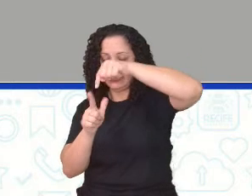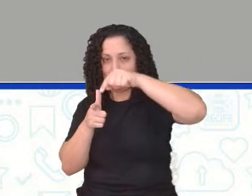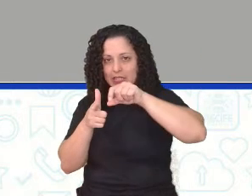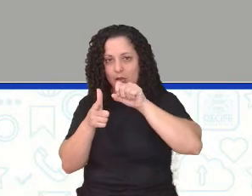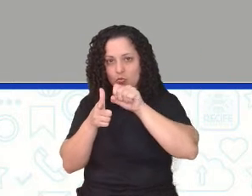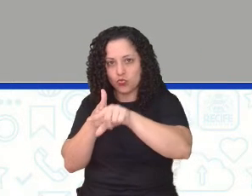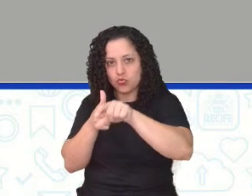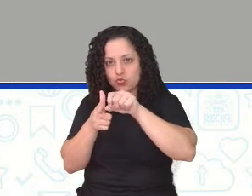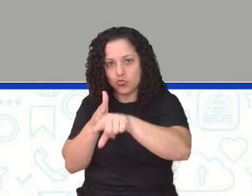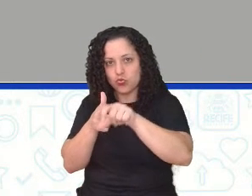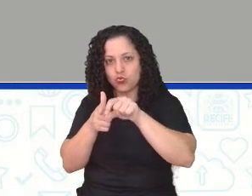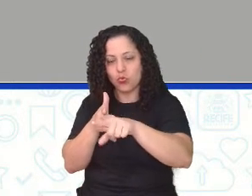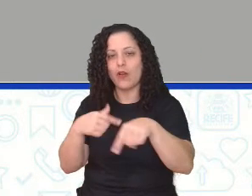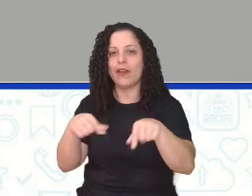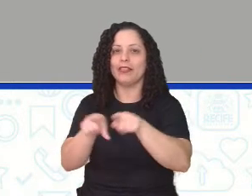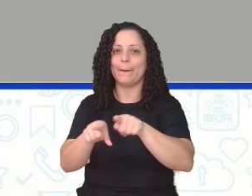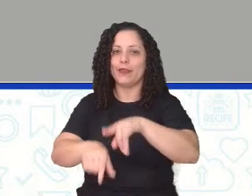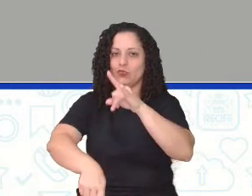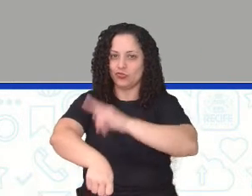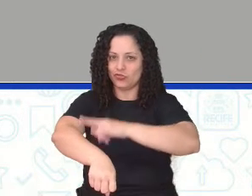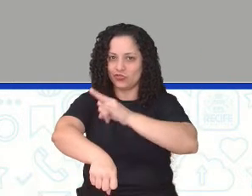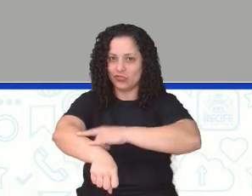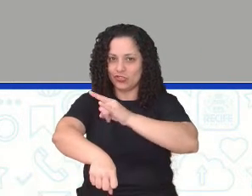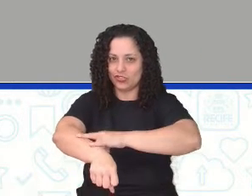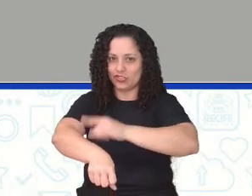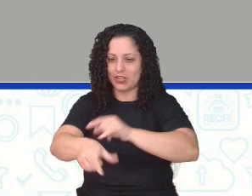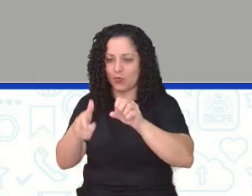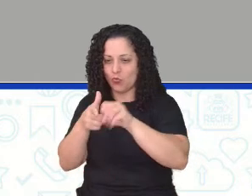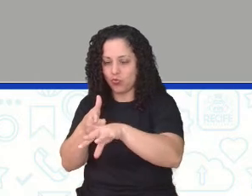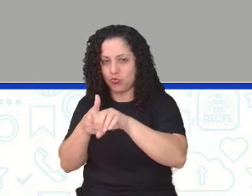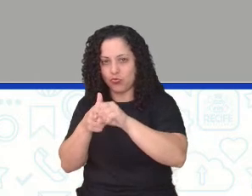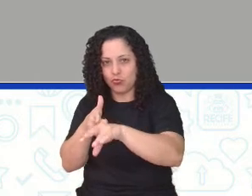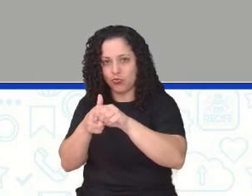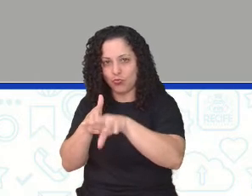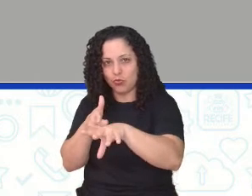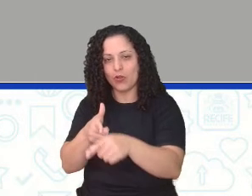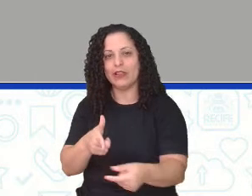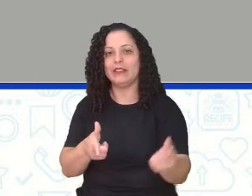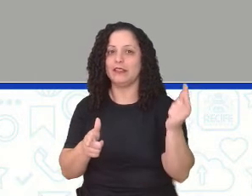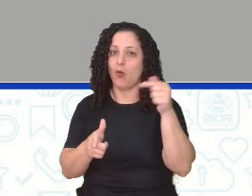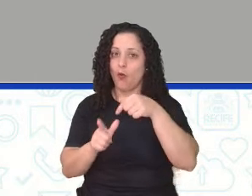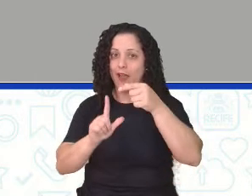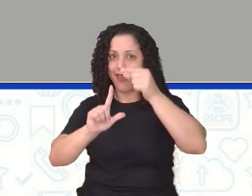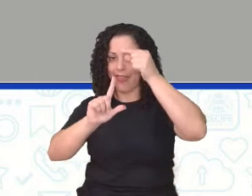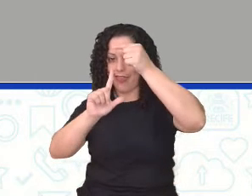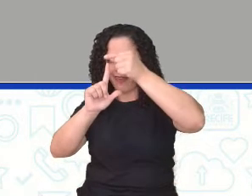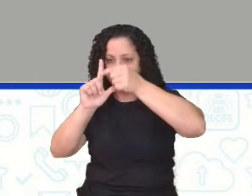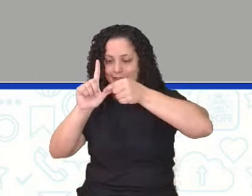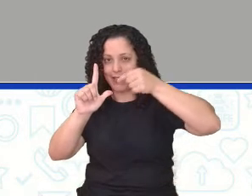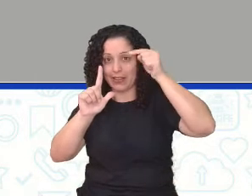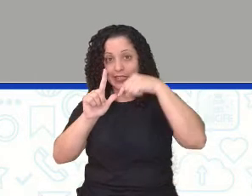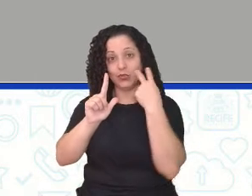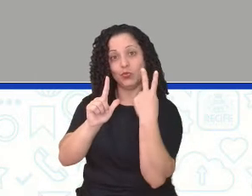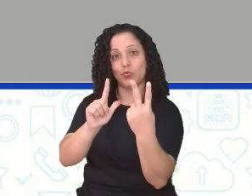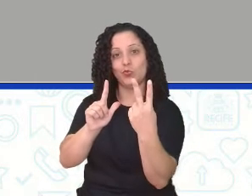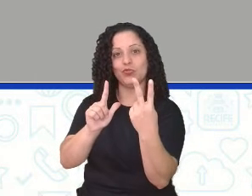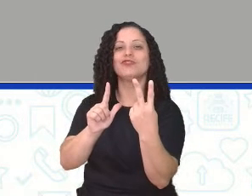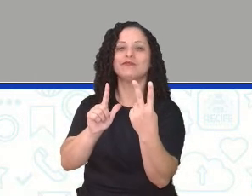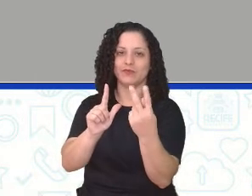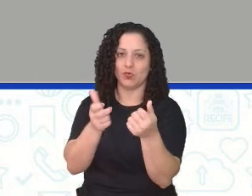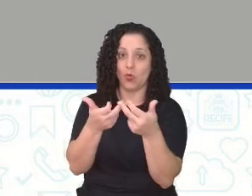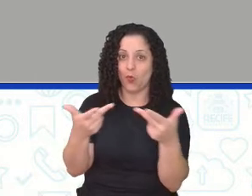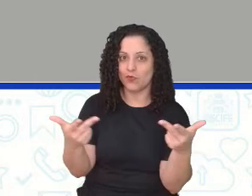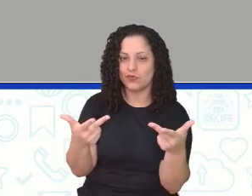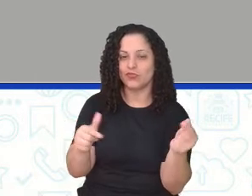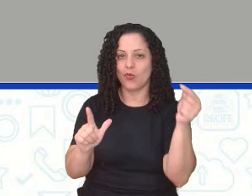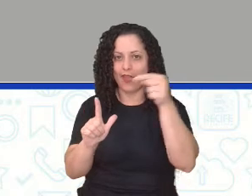eliminados tanto o sêmen quanto a urina. Então, a uretra ela passa a ter duas funções, né? Por isso que